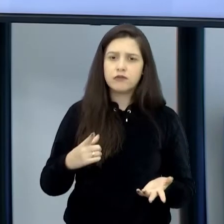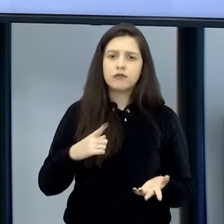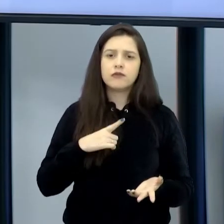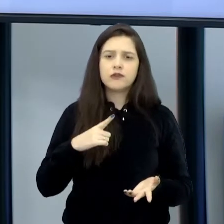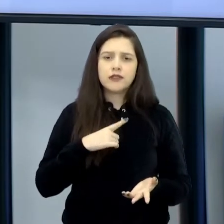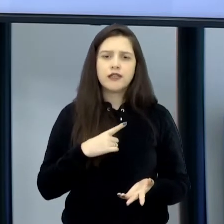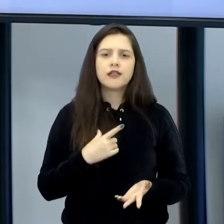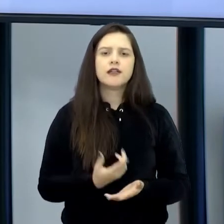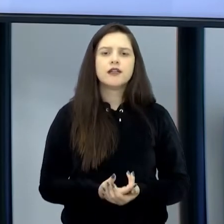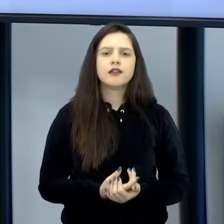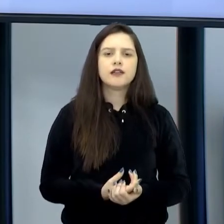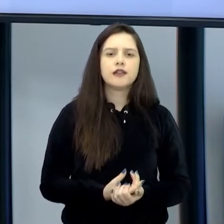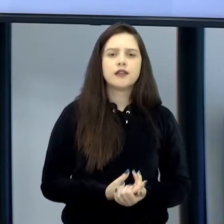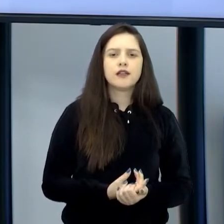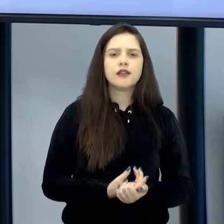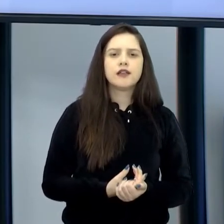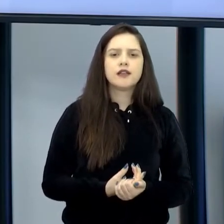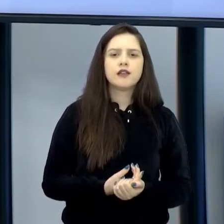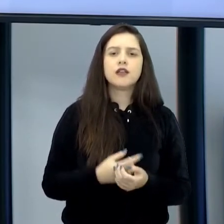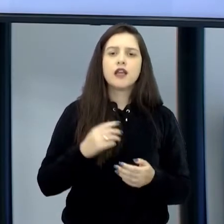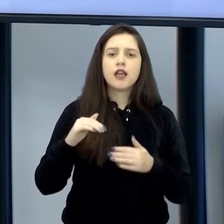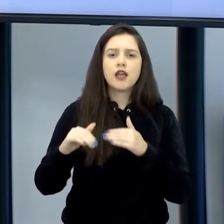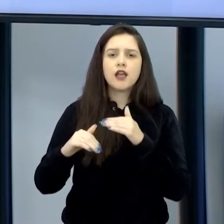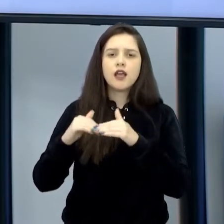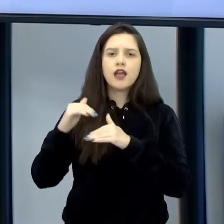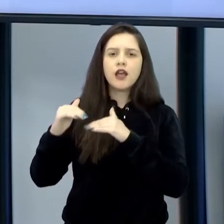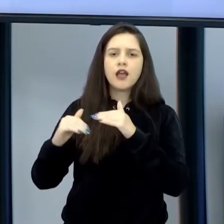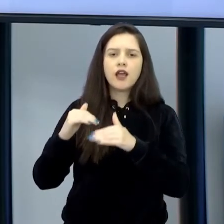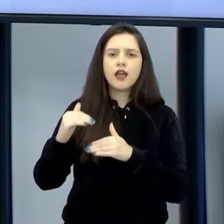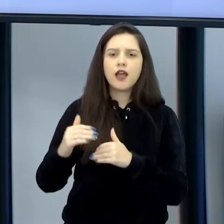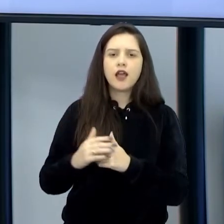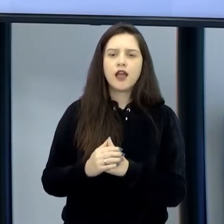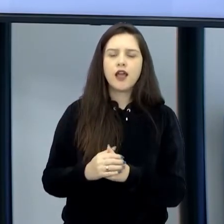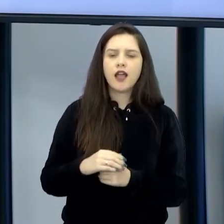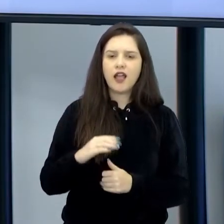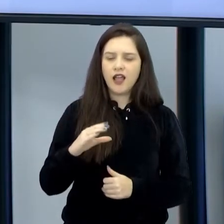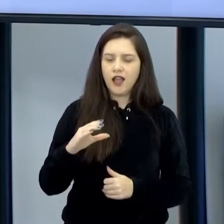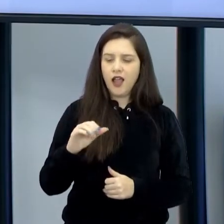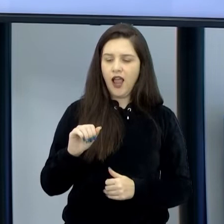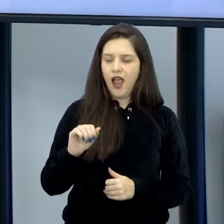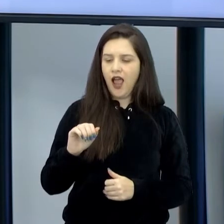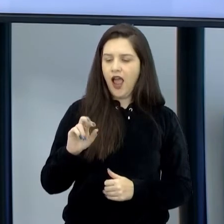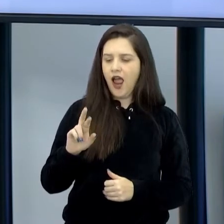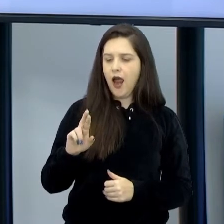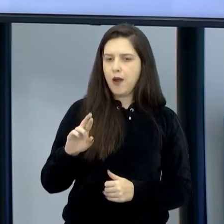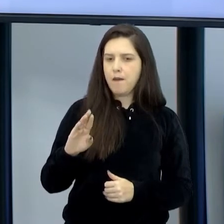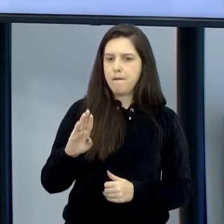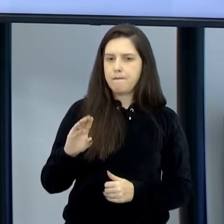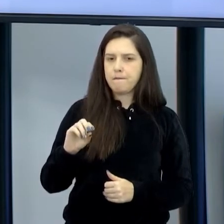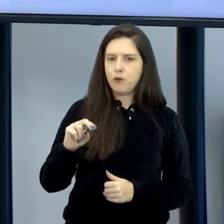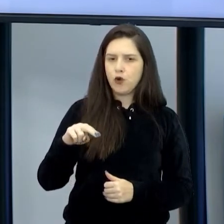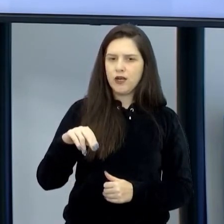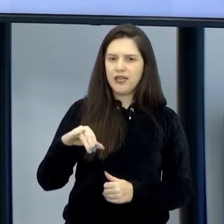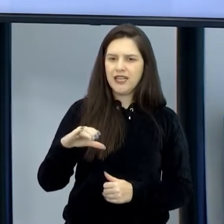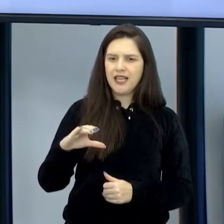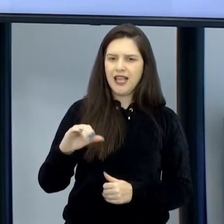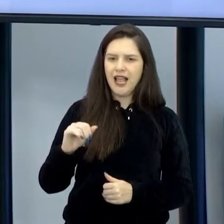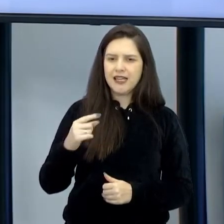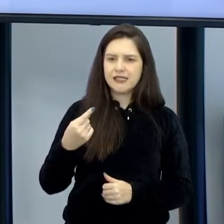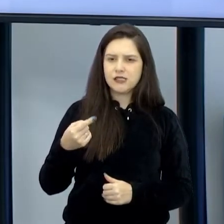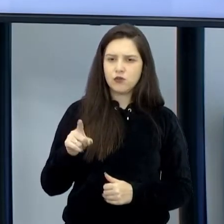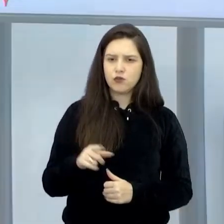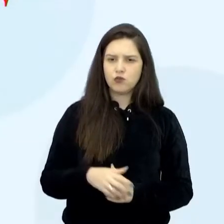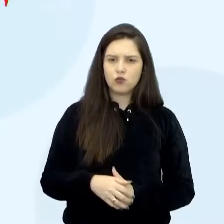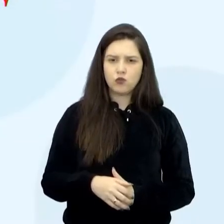decomposição do carbonato de cálcio, né? Um processo de calcinação que nós vamos fazer. Deixa eu apagar aqui.